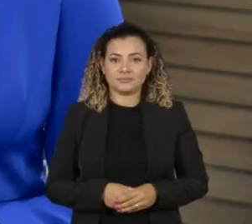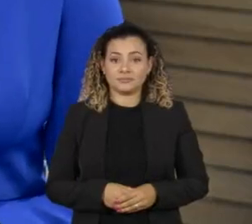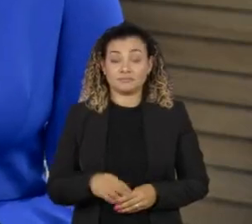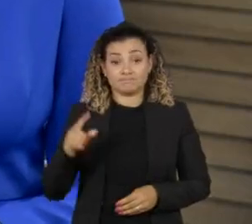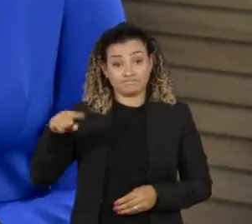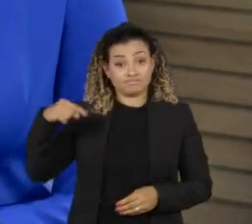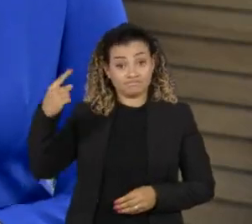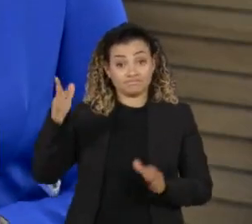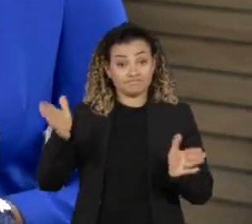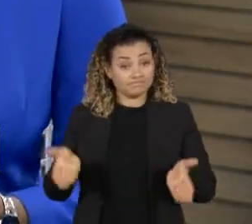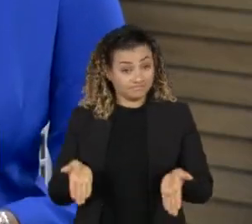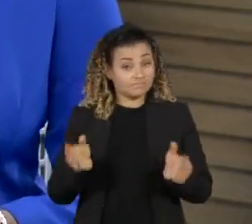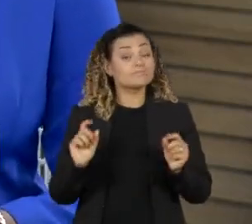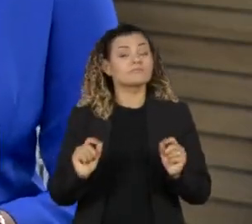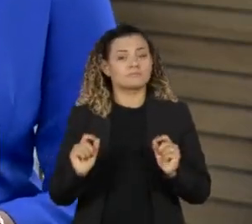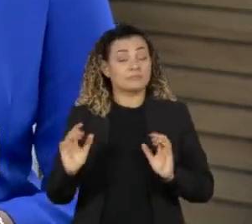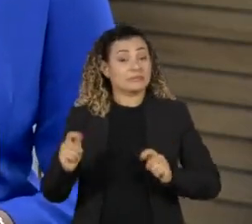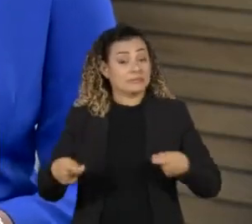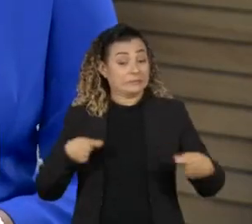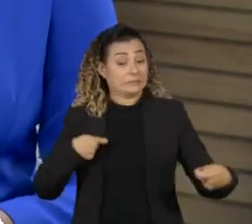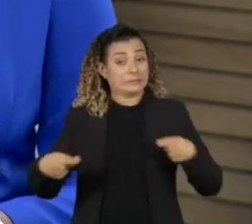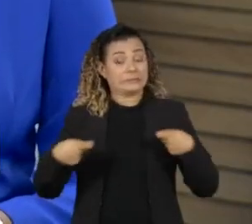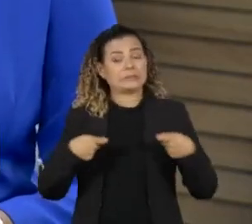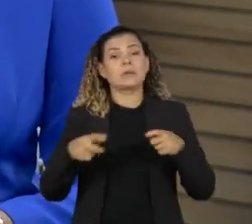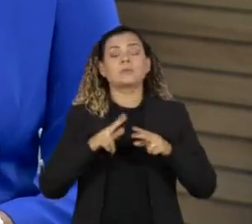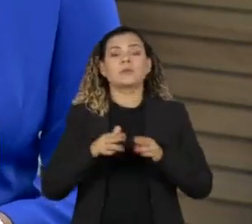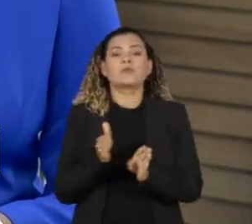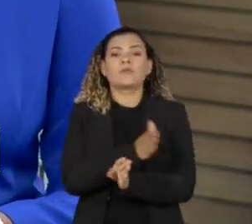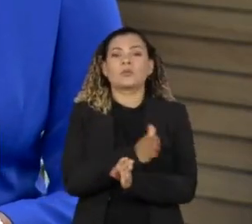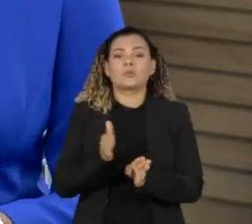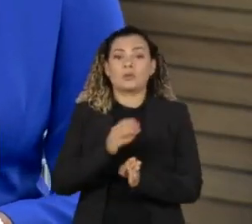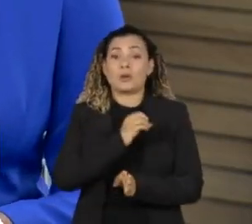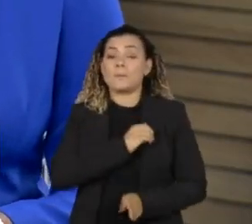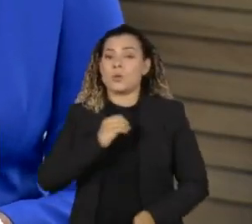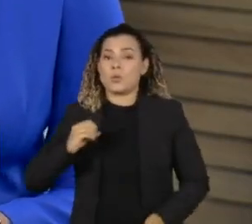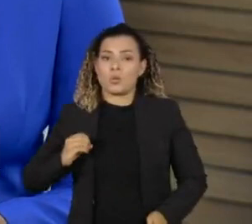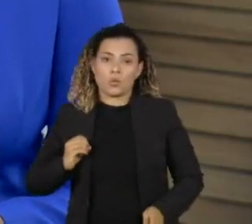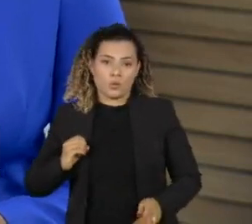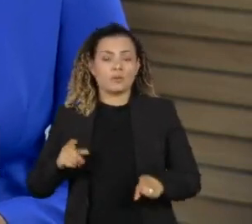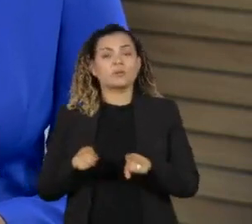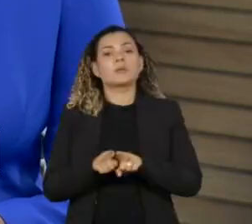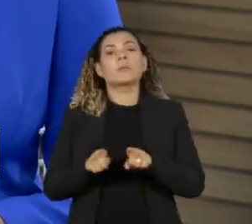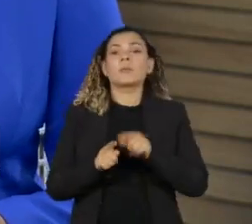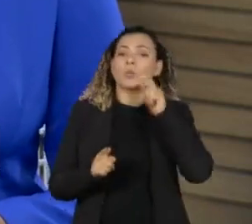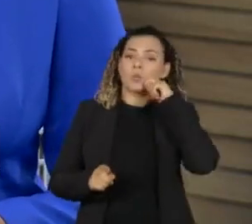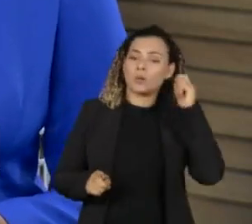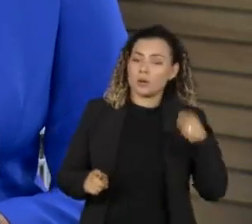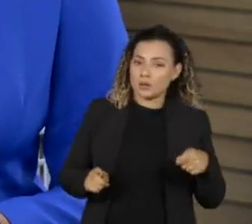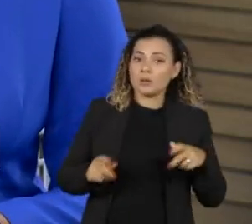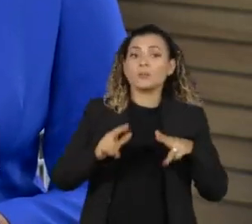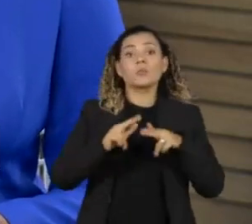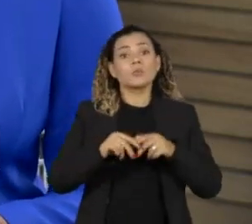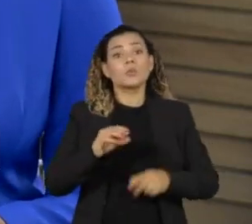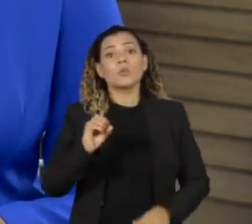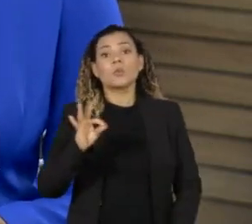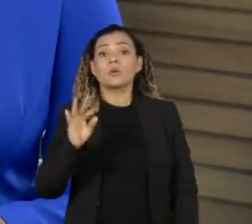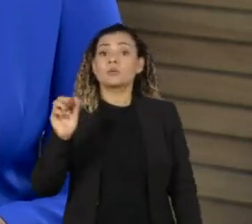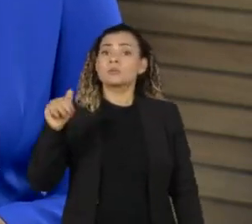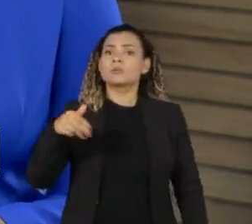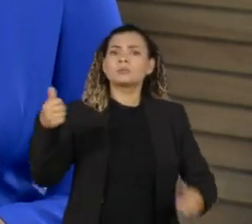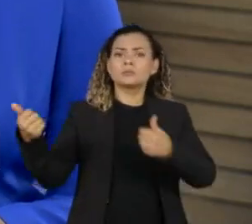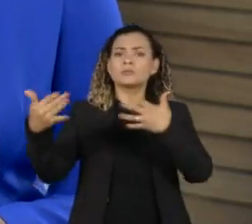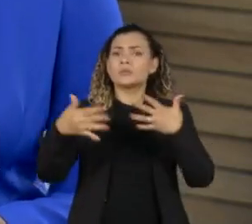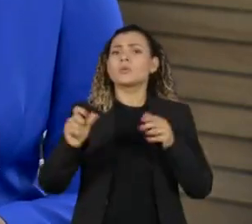depois da enorme tensão provocada por um ataque na fronteira da Polônia com a Ucrânia admitiu que as explosões foram